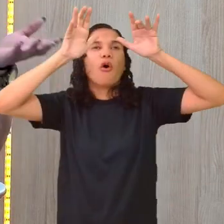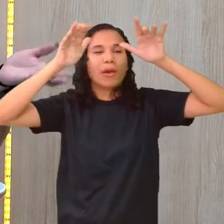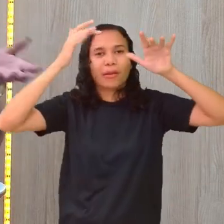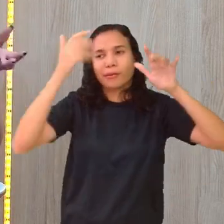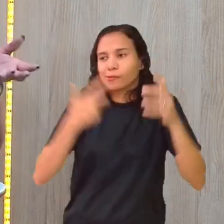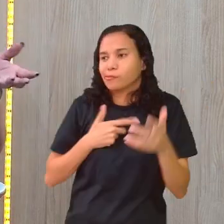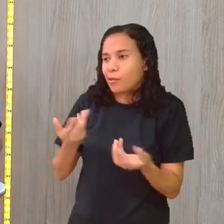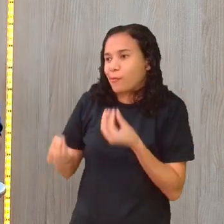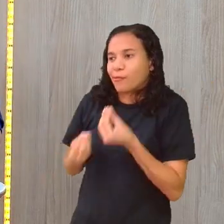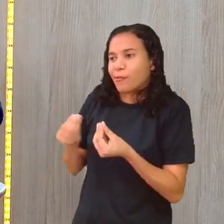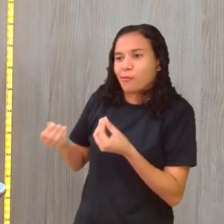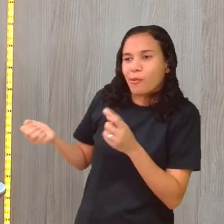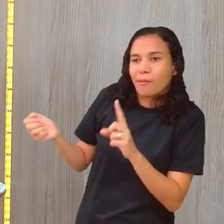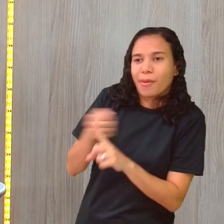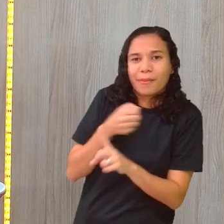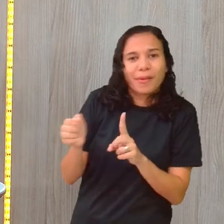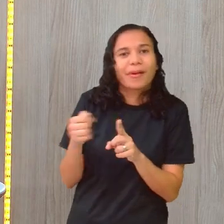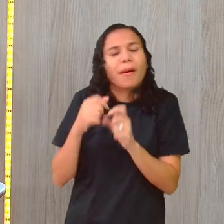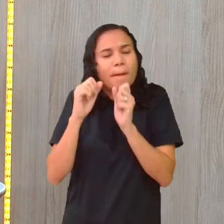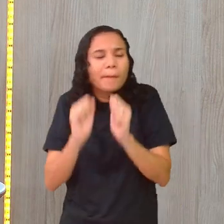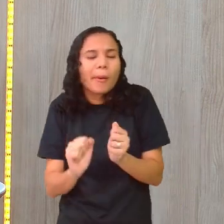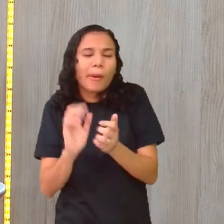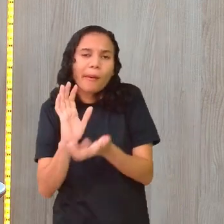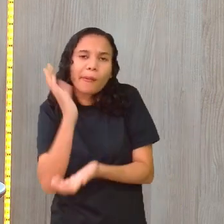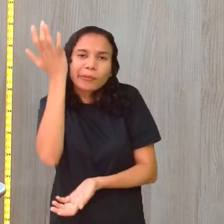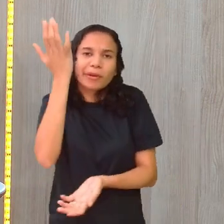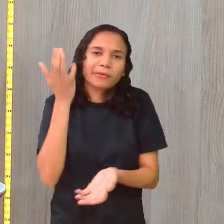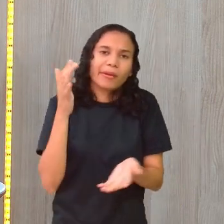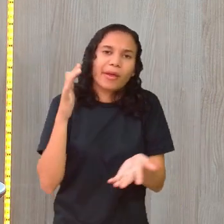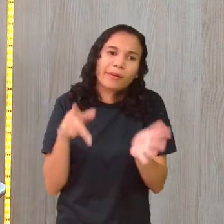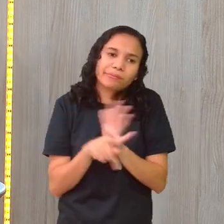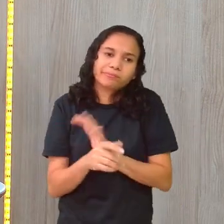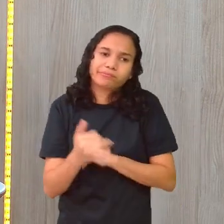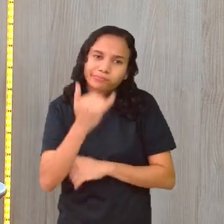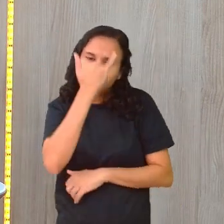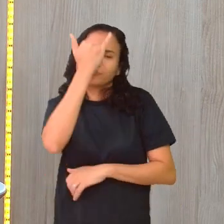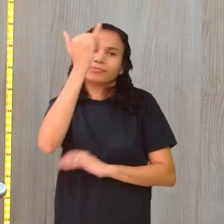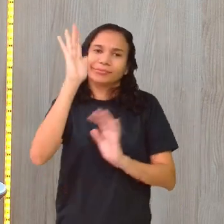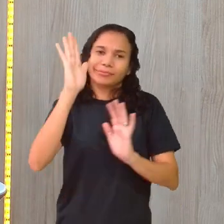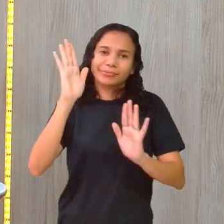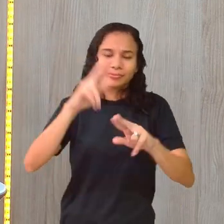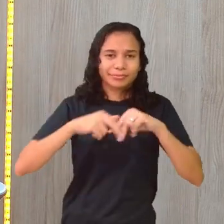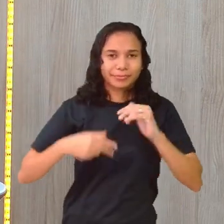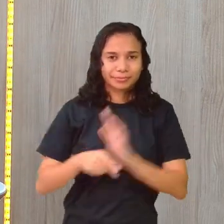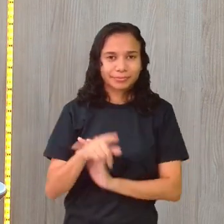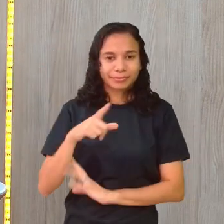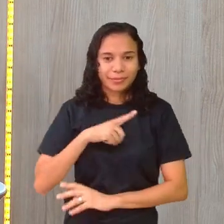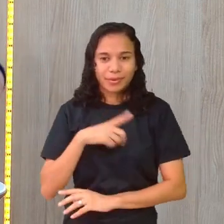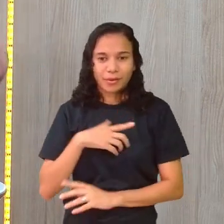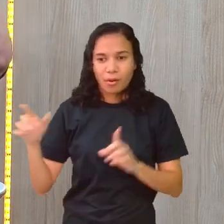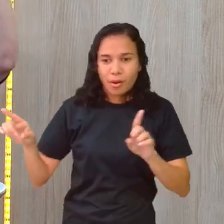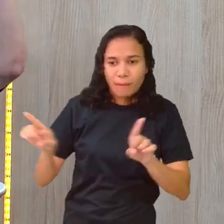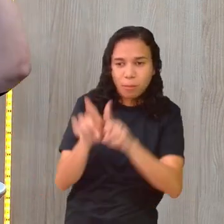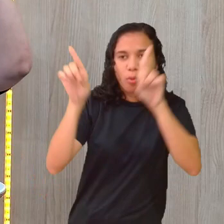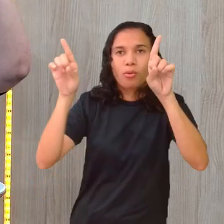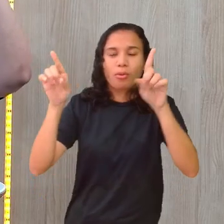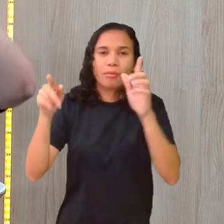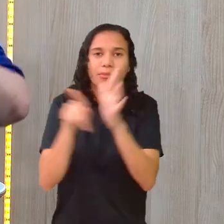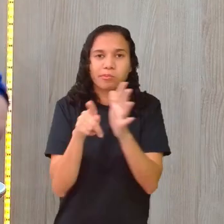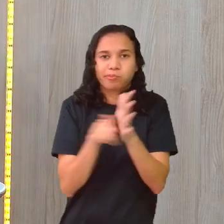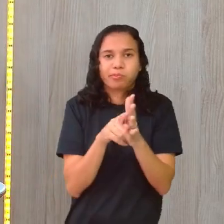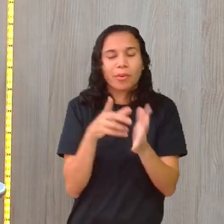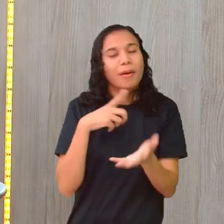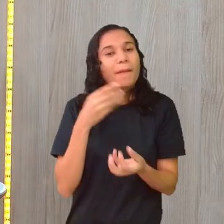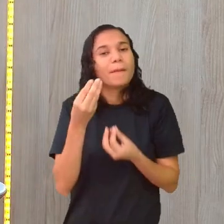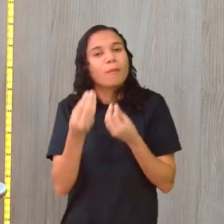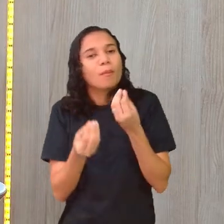vão ficar se batendo, né? Pode ocorrer um acidente, né? Um incidente, na verdade, né? De um se chocar com o outro porque vai estar indo atrás da